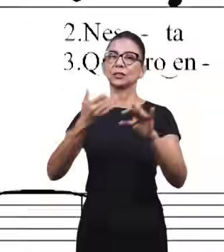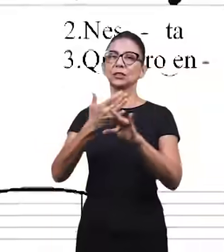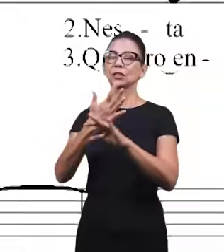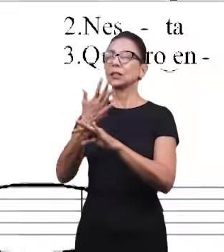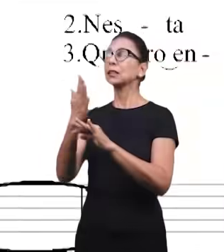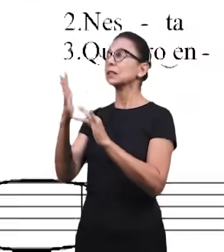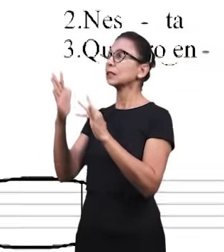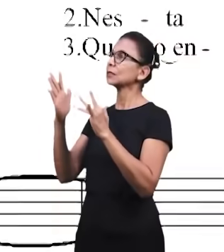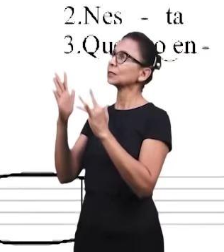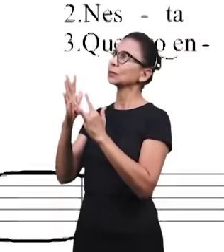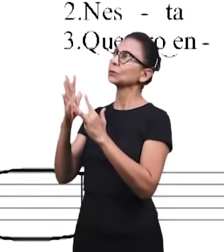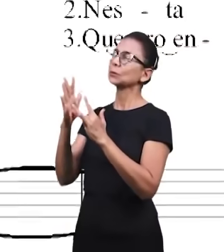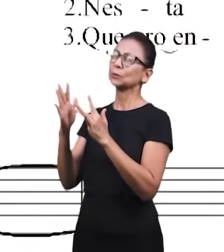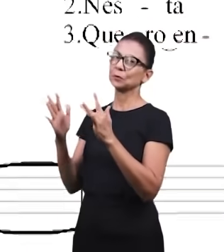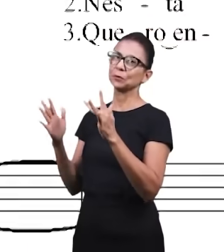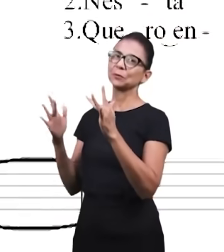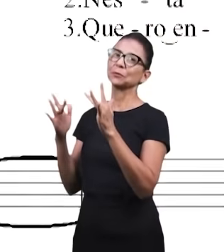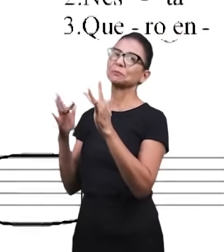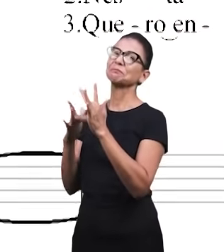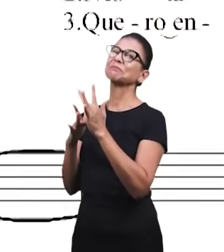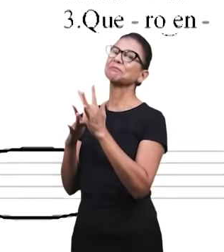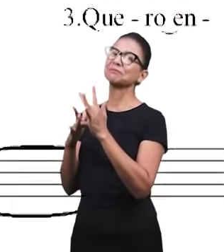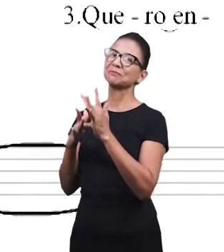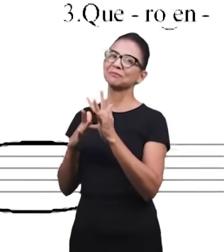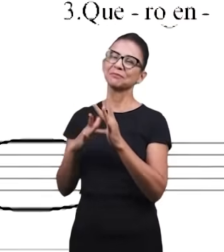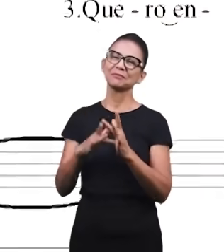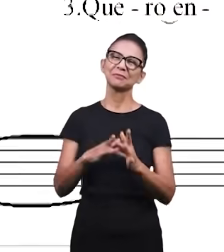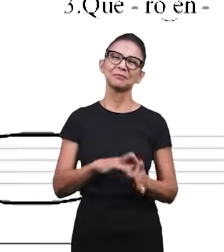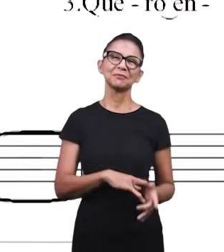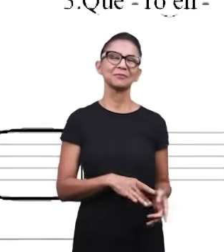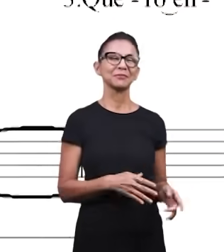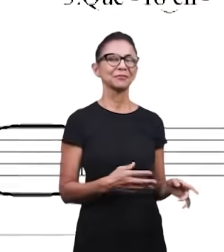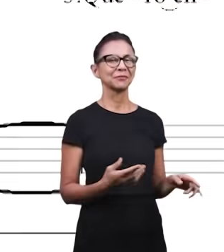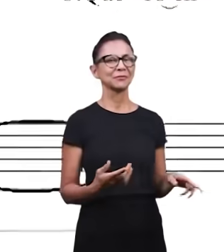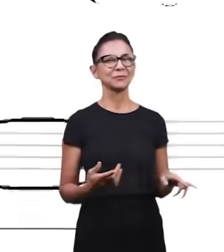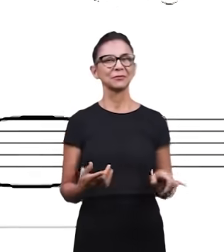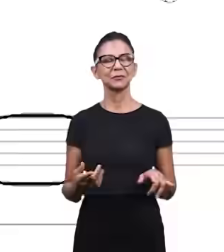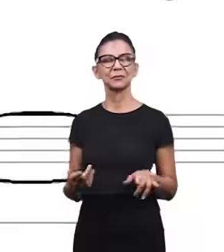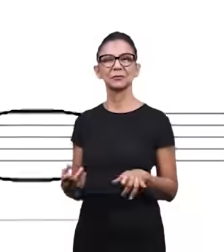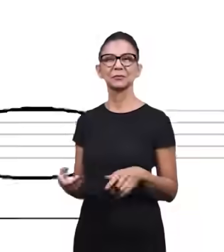glória a Jesus.